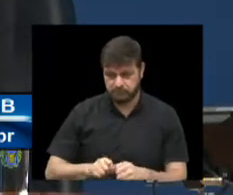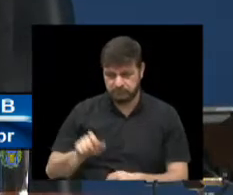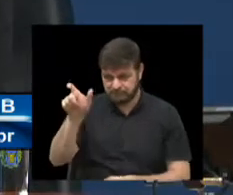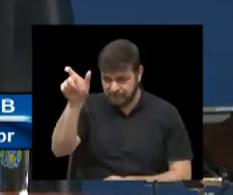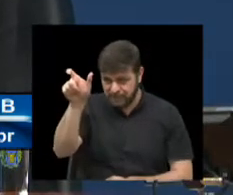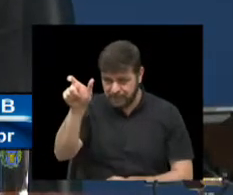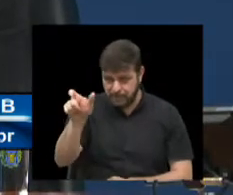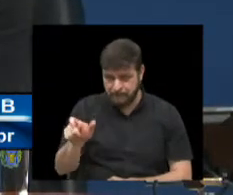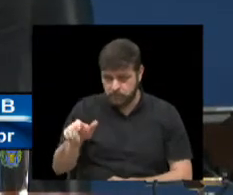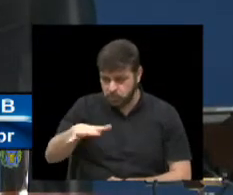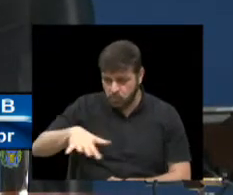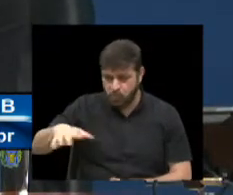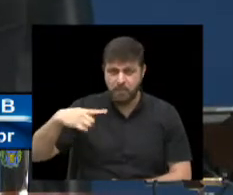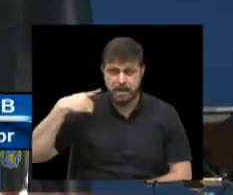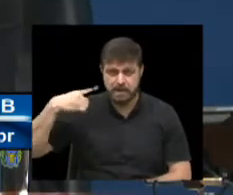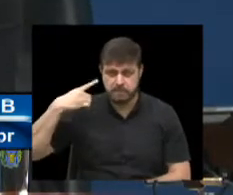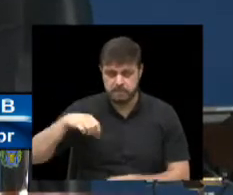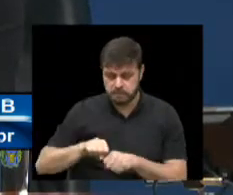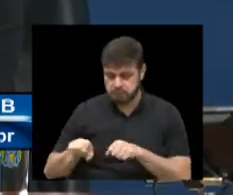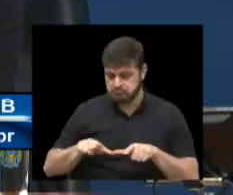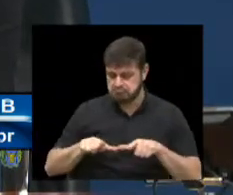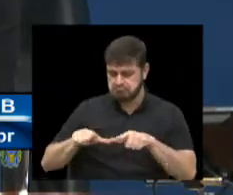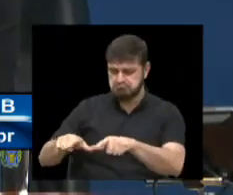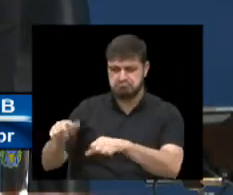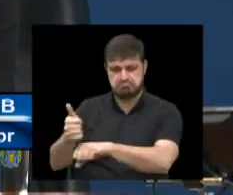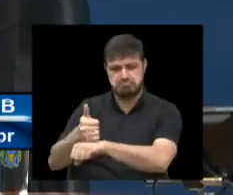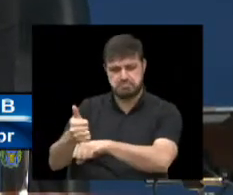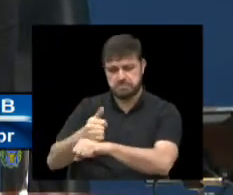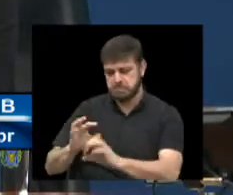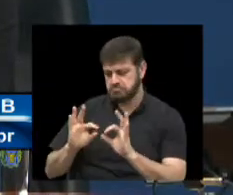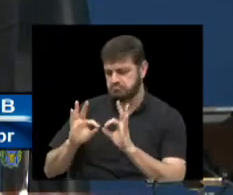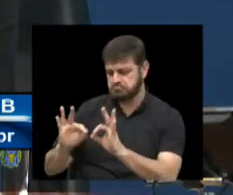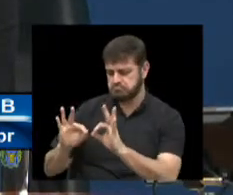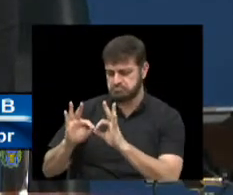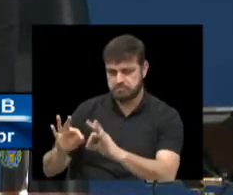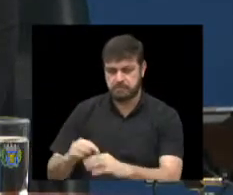de mérito jurídico a Carlos Henrique Haddad.